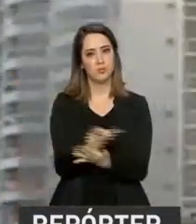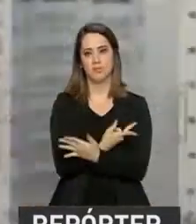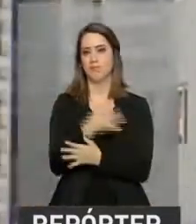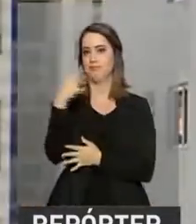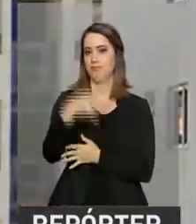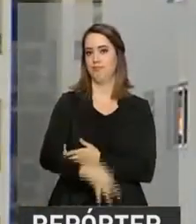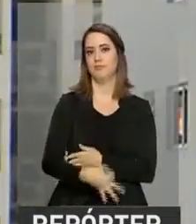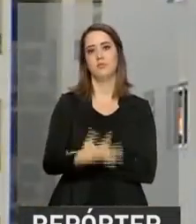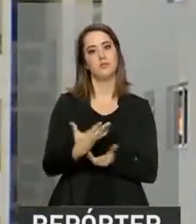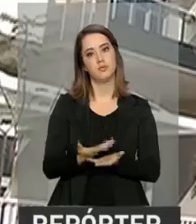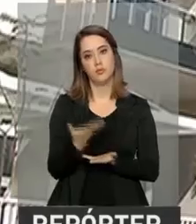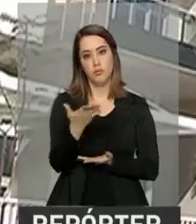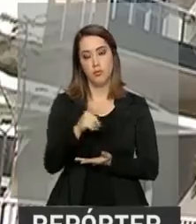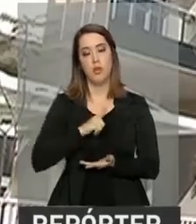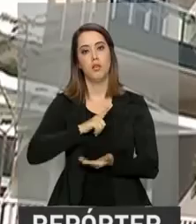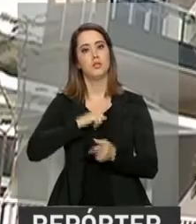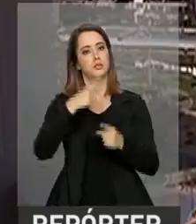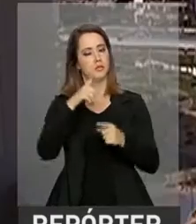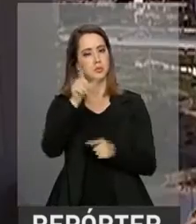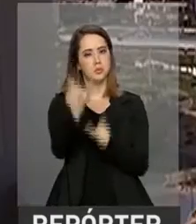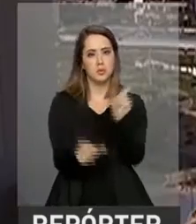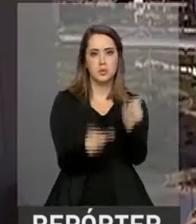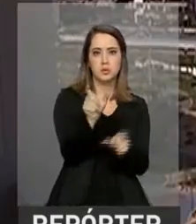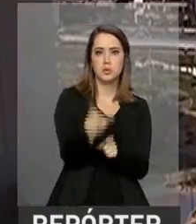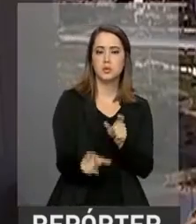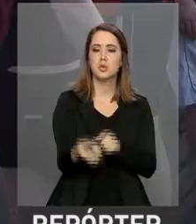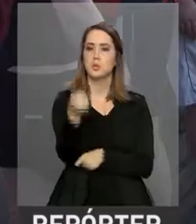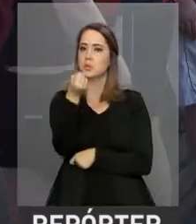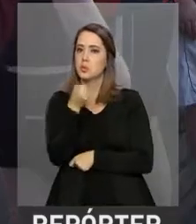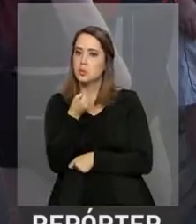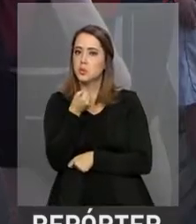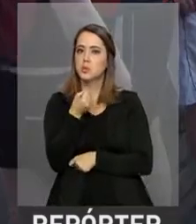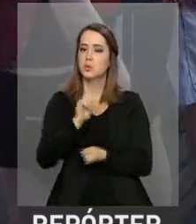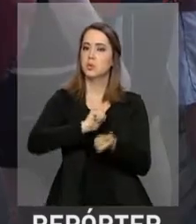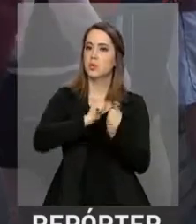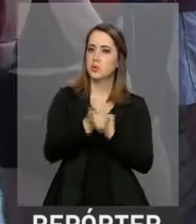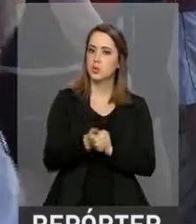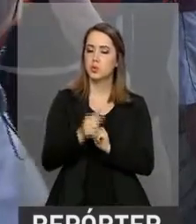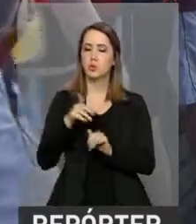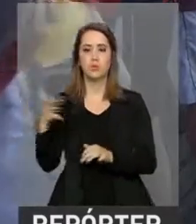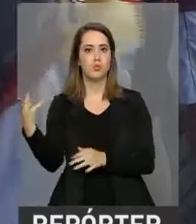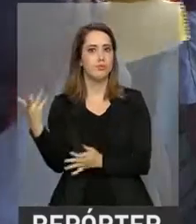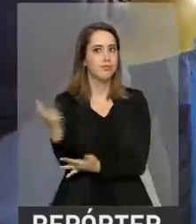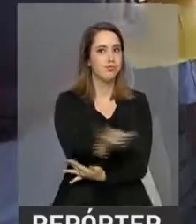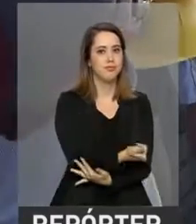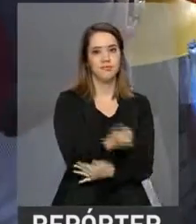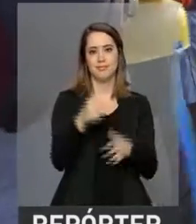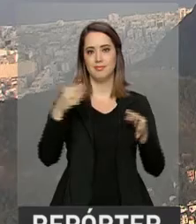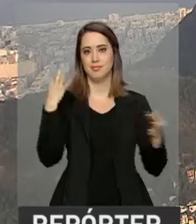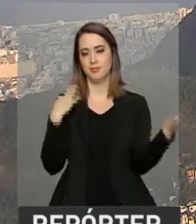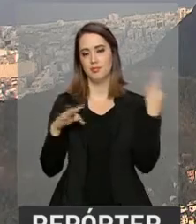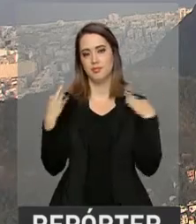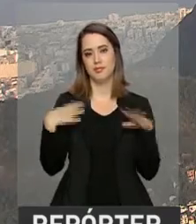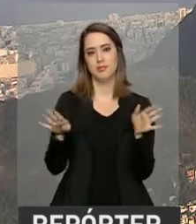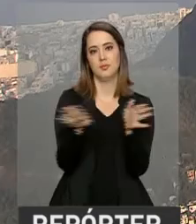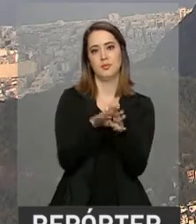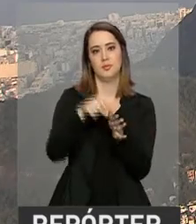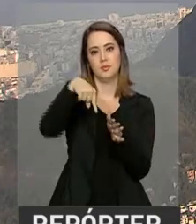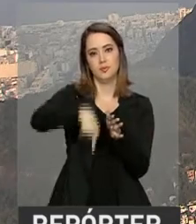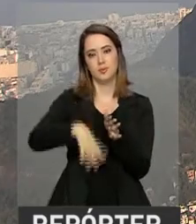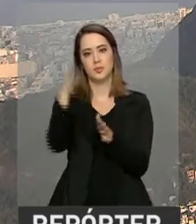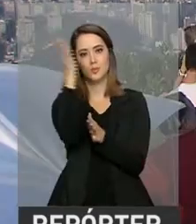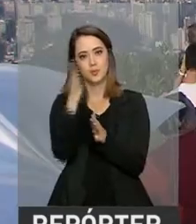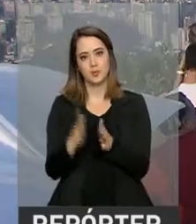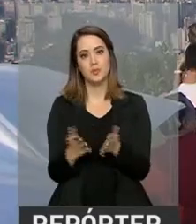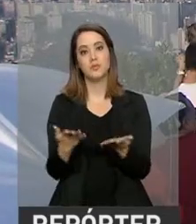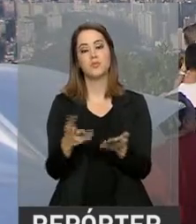atletas delegações jornalistas de outros países muitos turistas já estão chegando no país desde o dia 1º